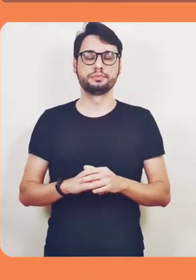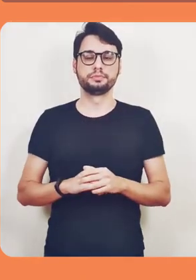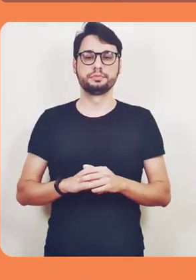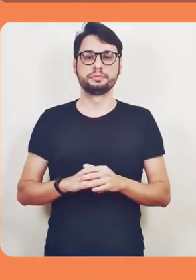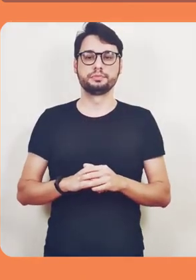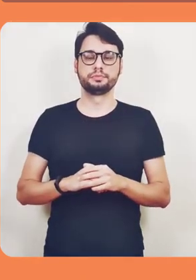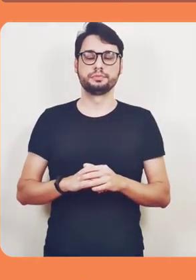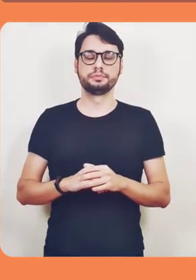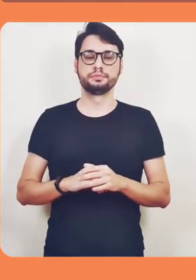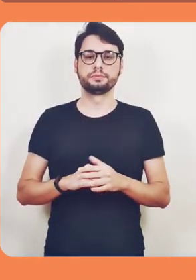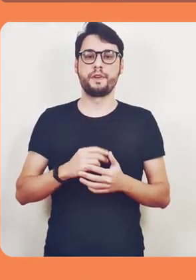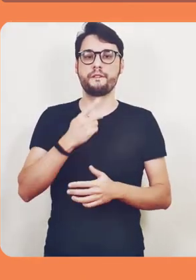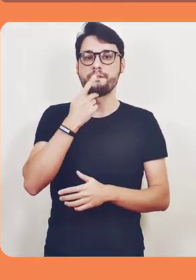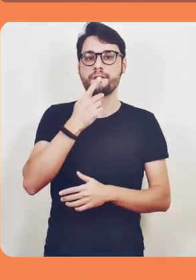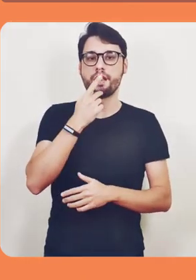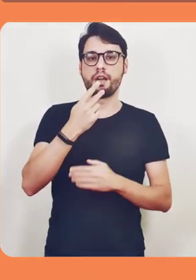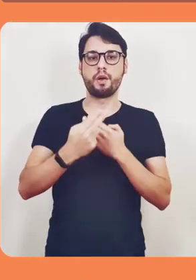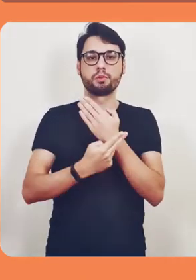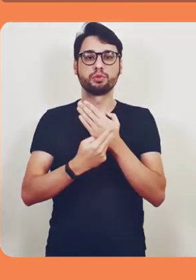Nacional